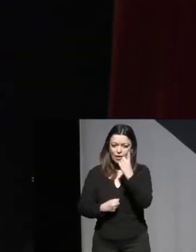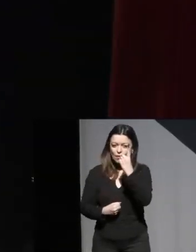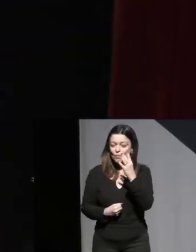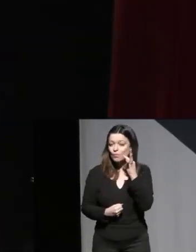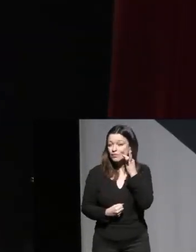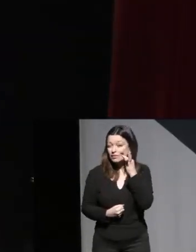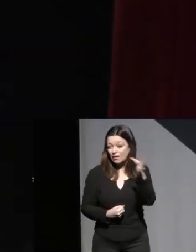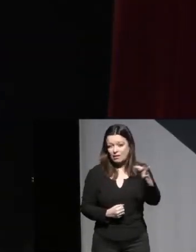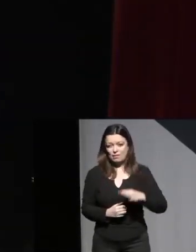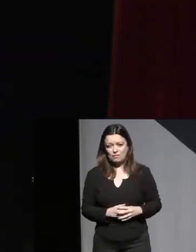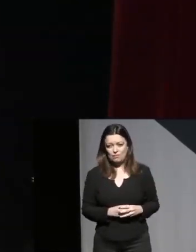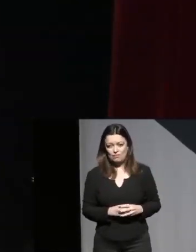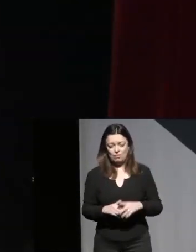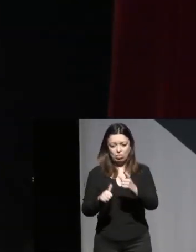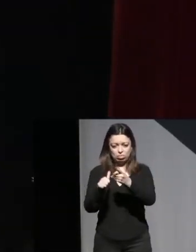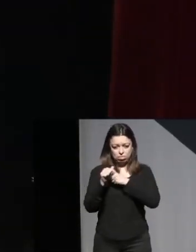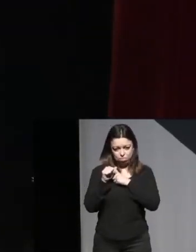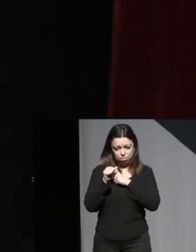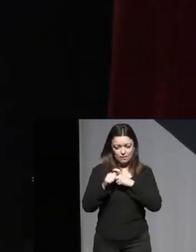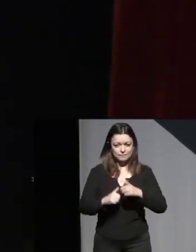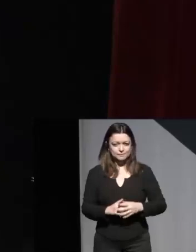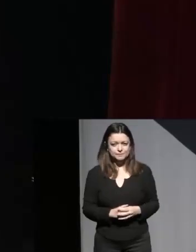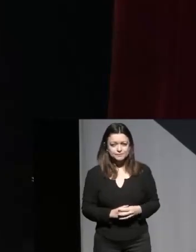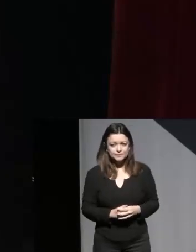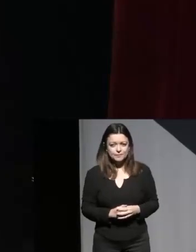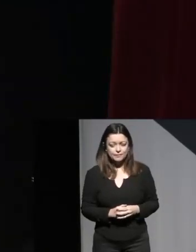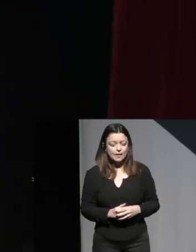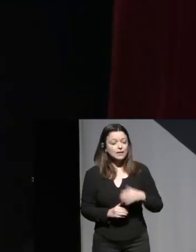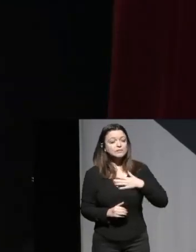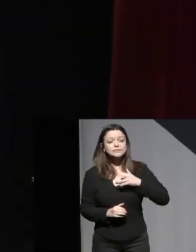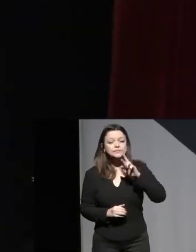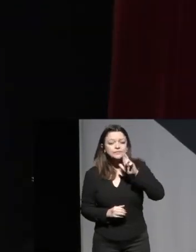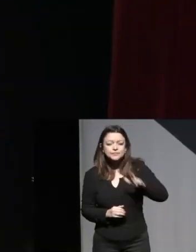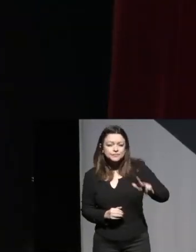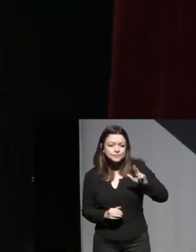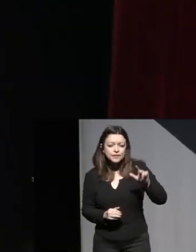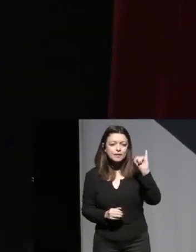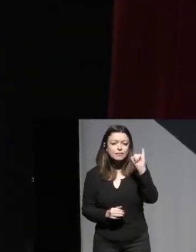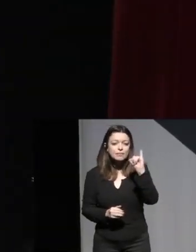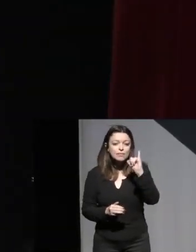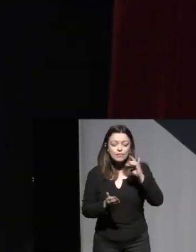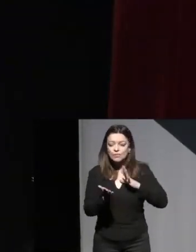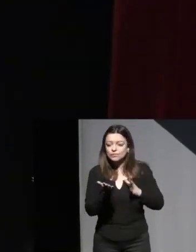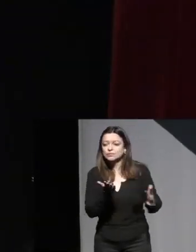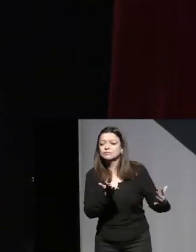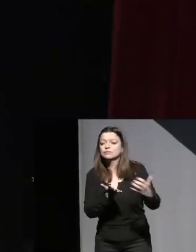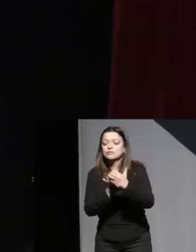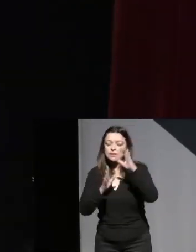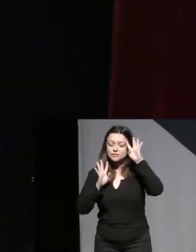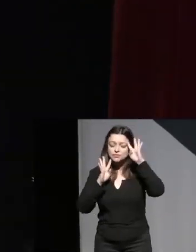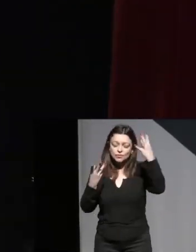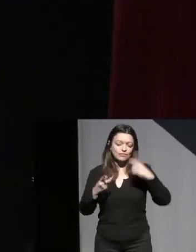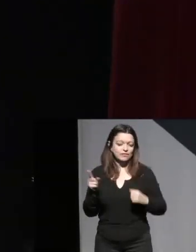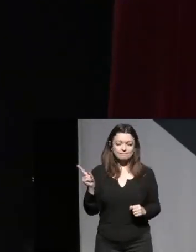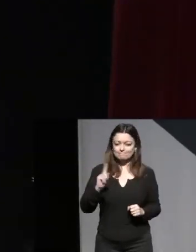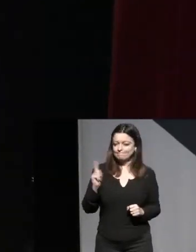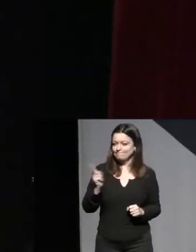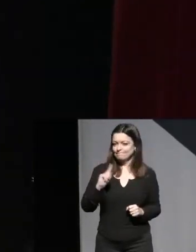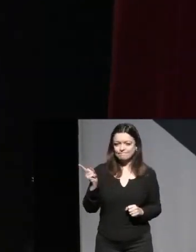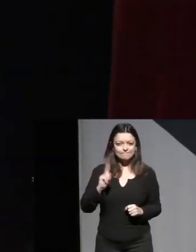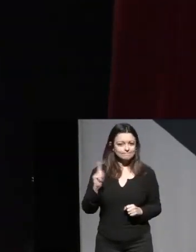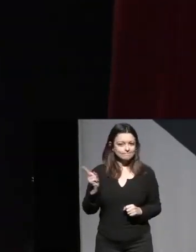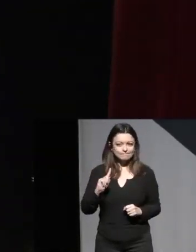Né? Então, não é a tributação que vai resolver isso sozinho. A tributação não consegue resolver esse